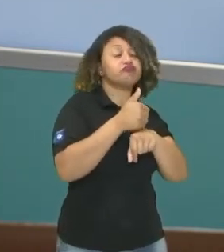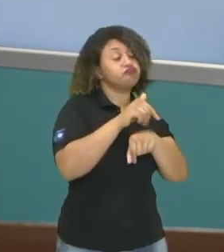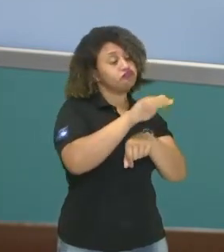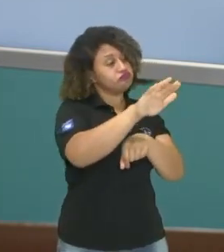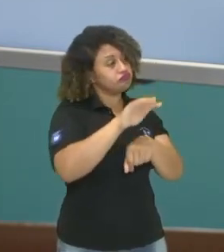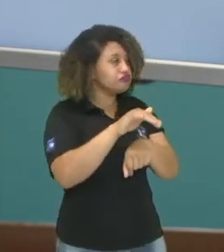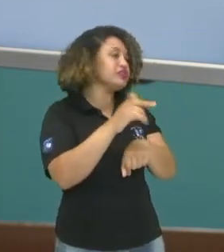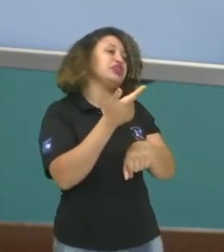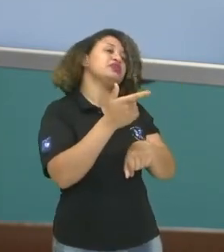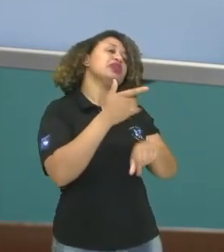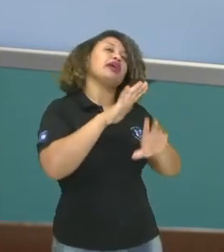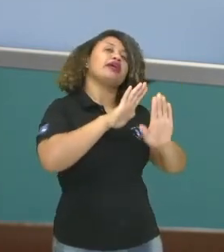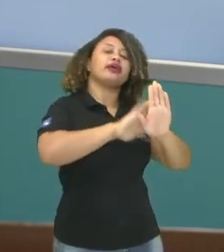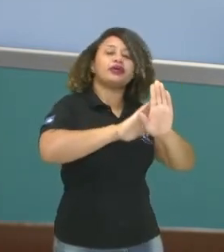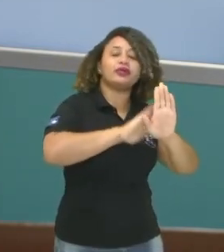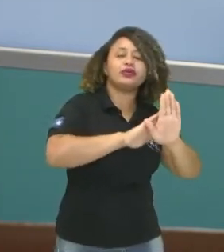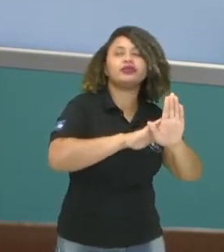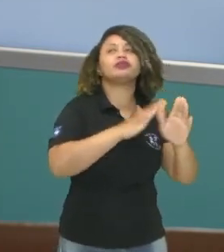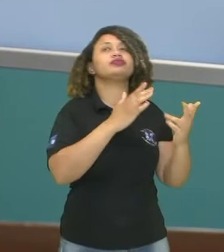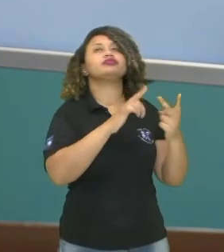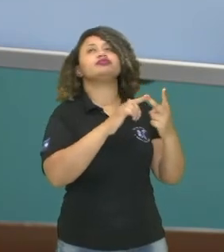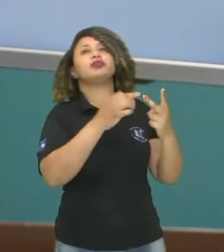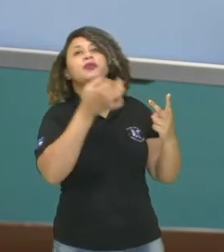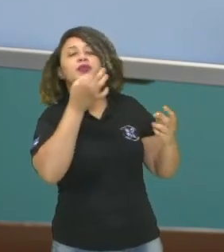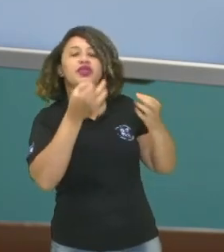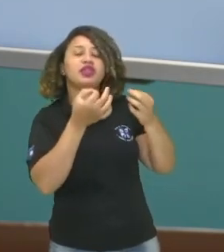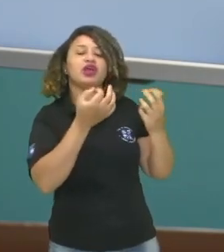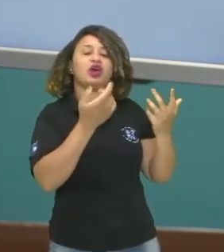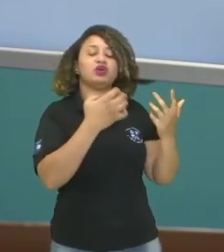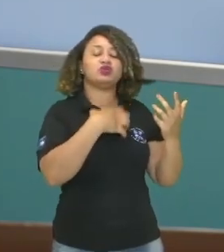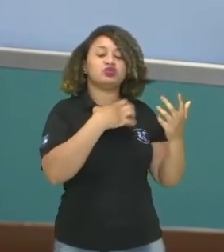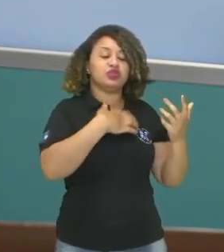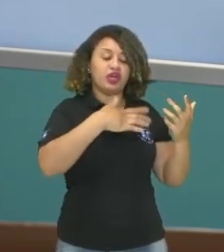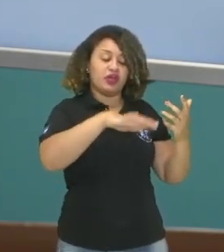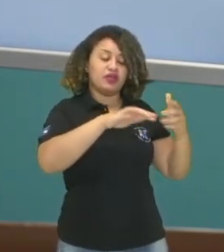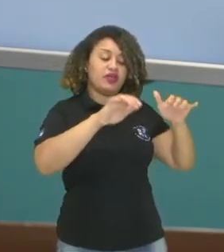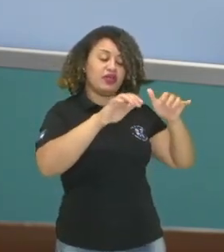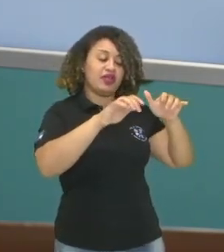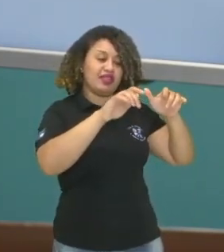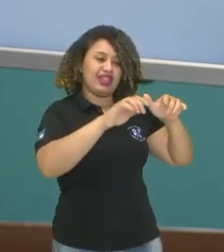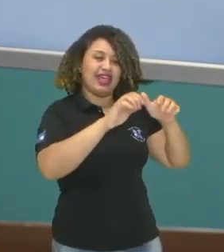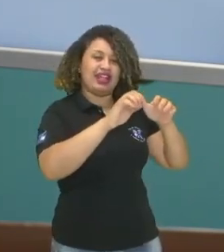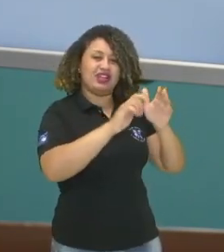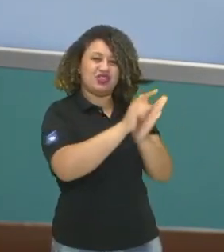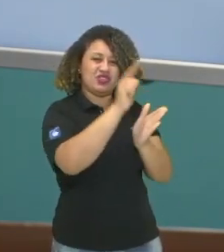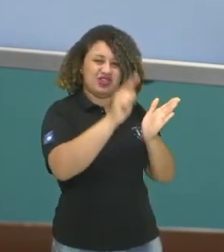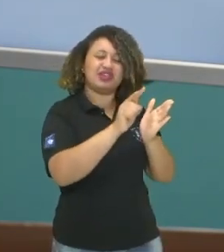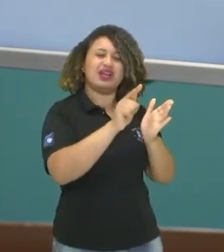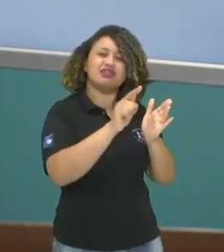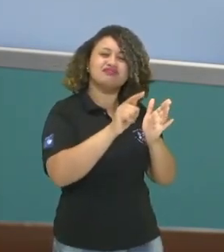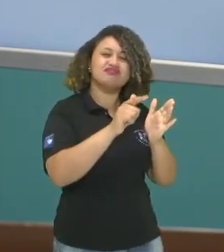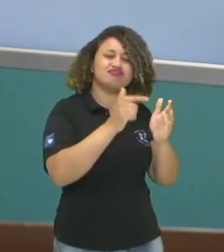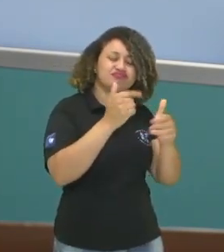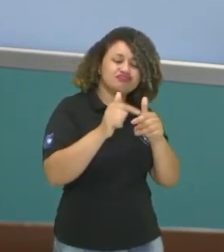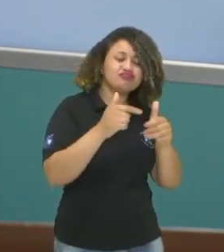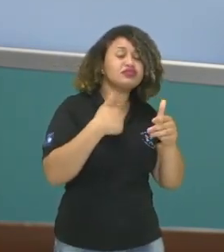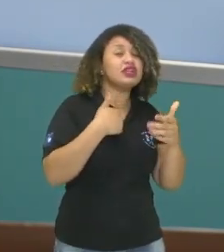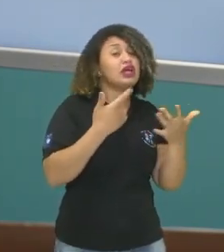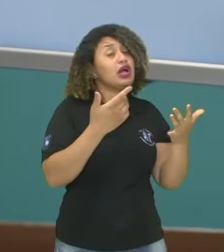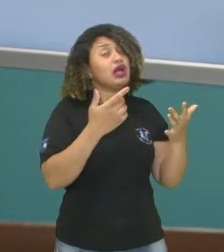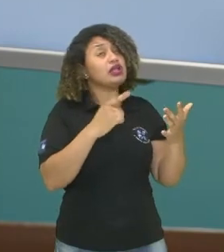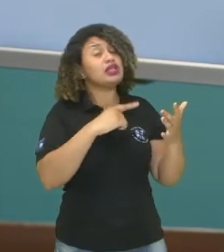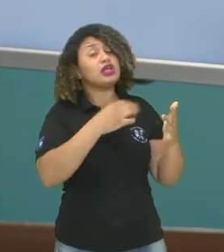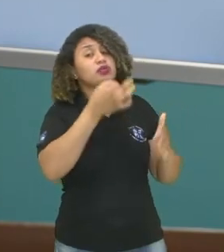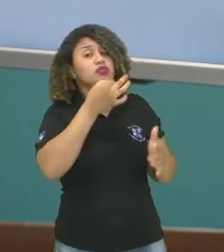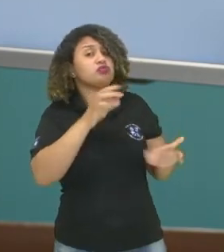mesma ideologia, a mesma opinião que o meio de comunicação em que ele trabalha, ele tem uma